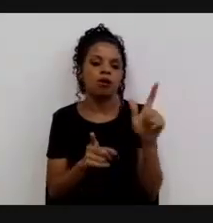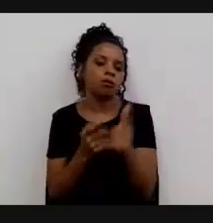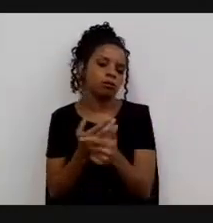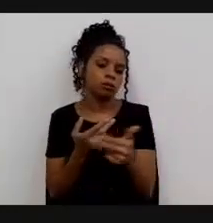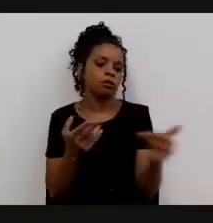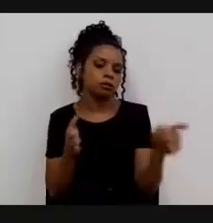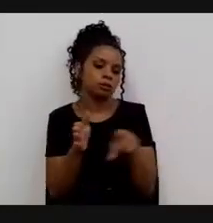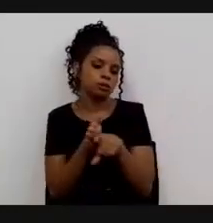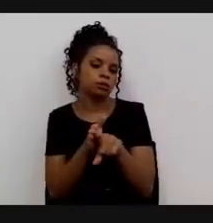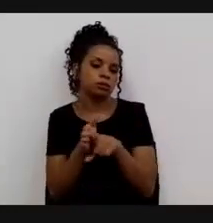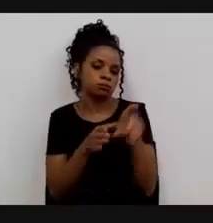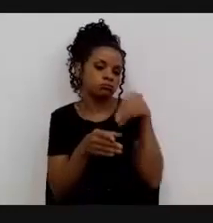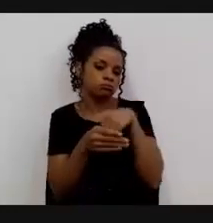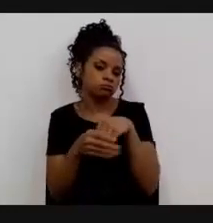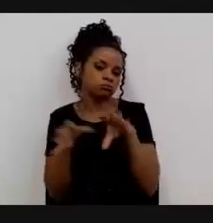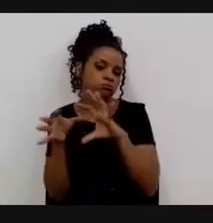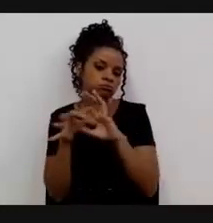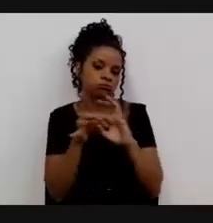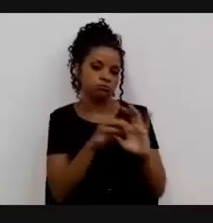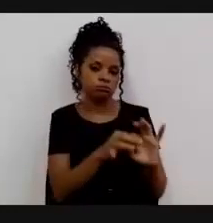demandas da pesquisa.